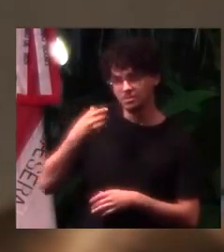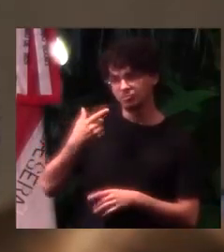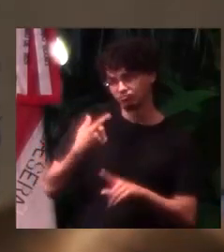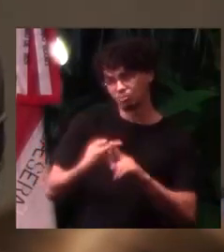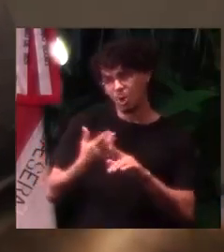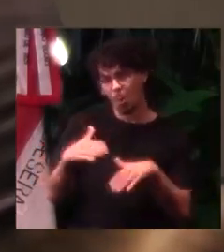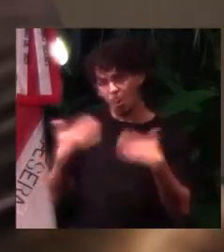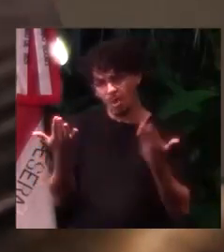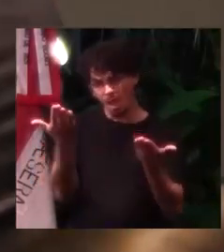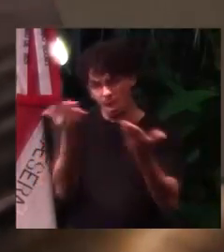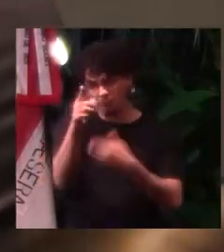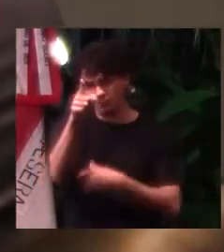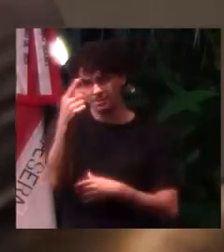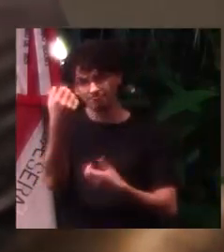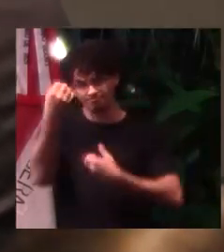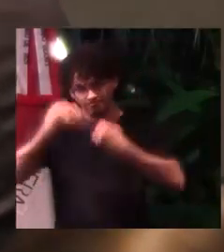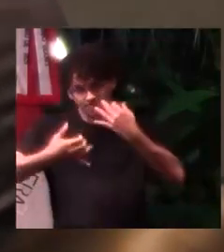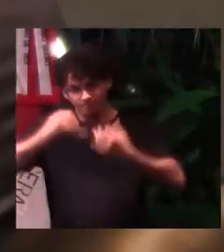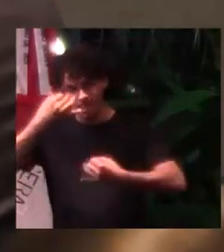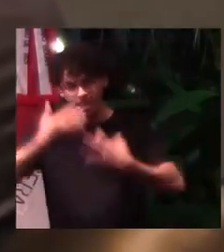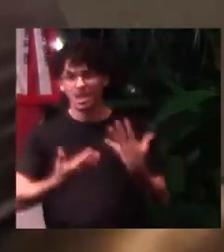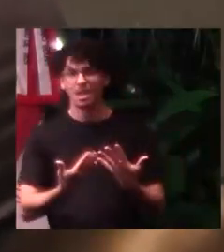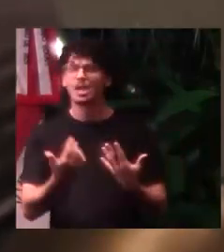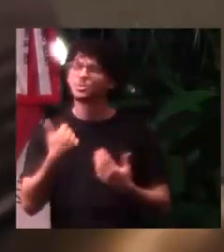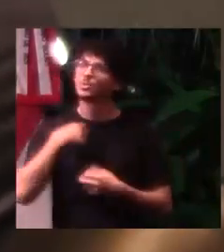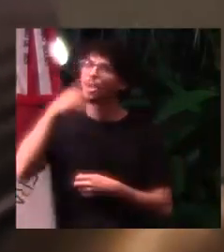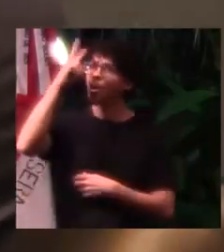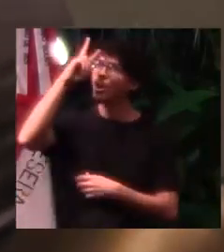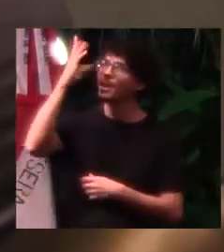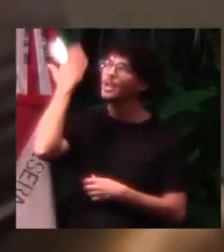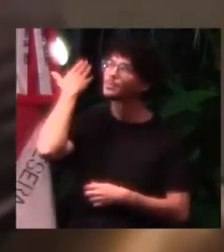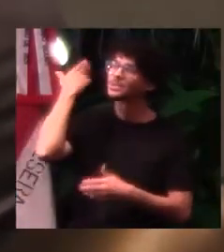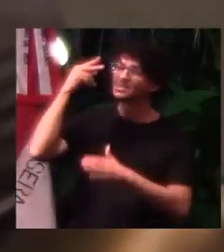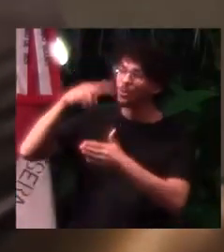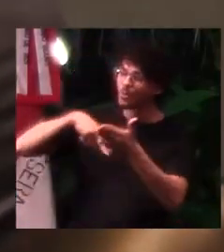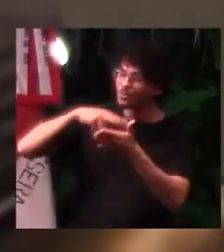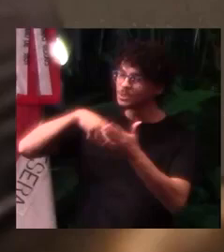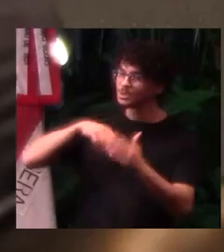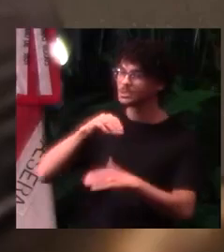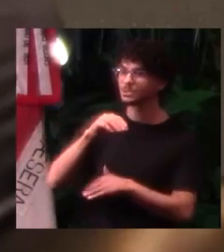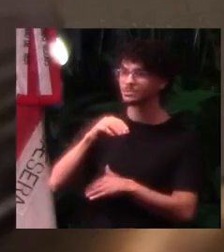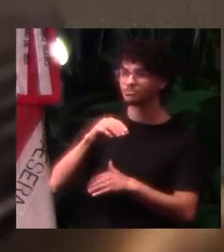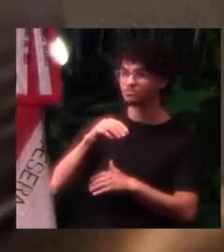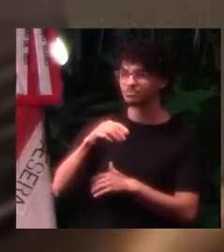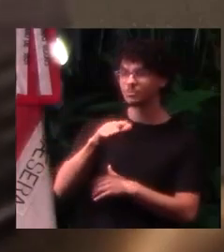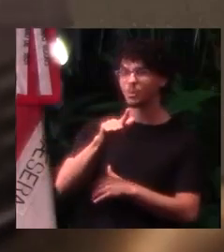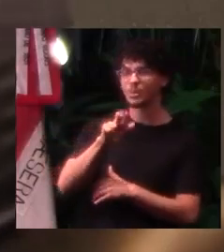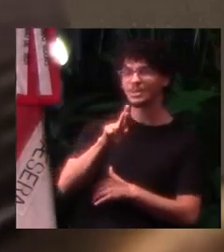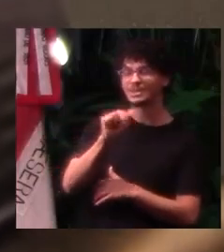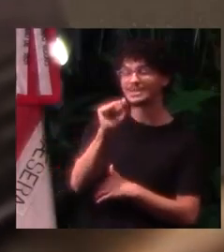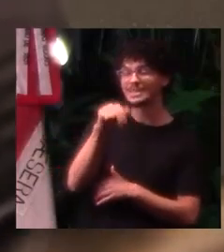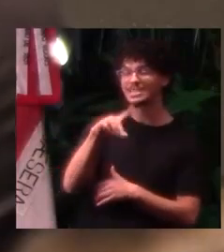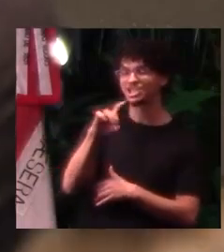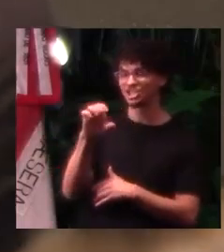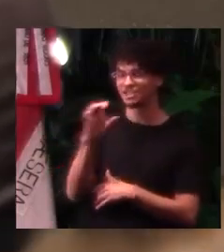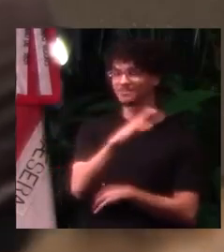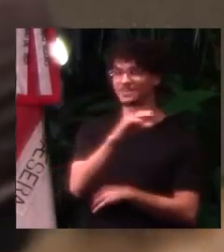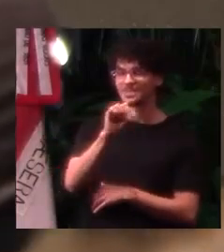senhor falando sobre ele, eu me recordo que eu li o Grande Sertão Veredas e eu virei à noite.